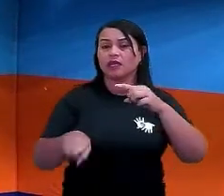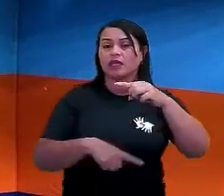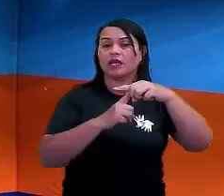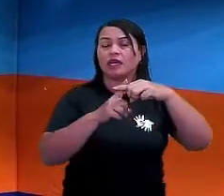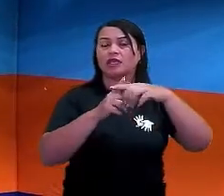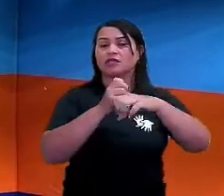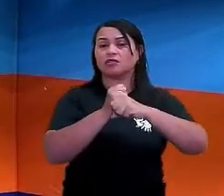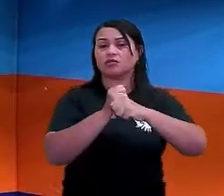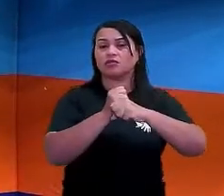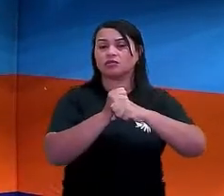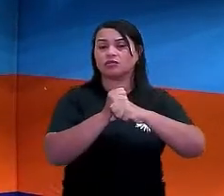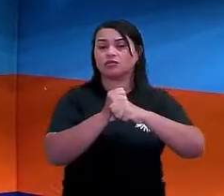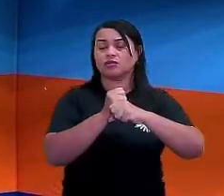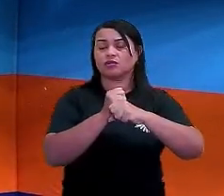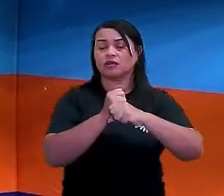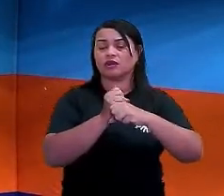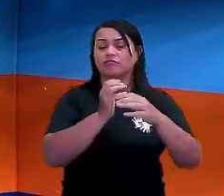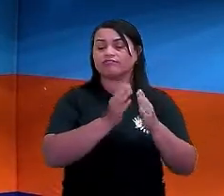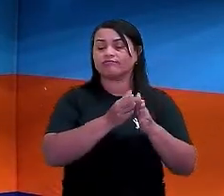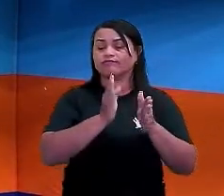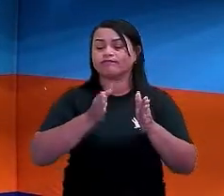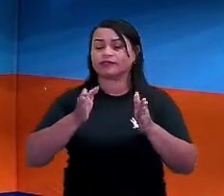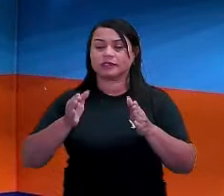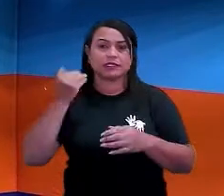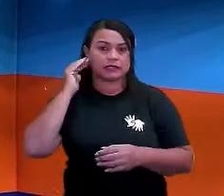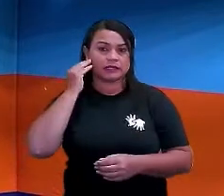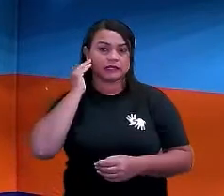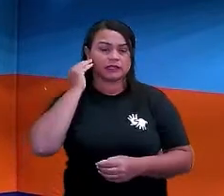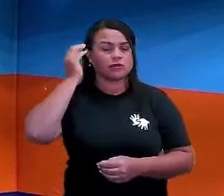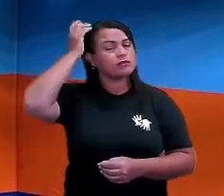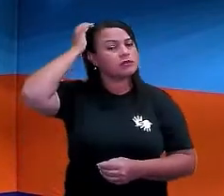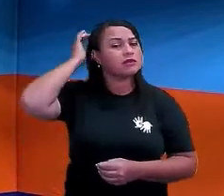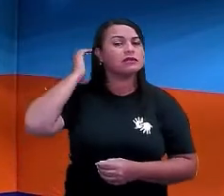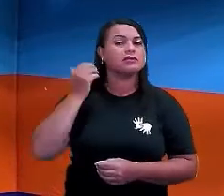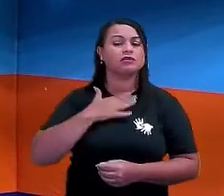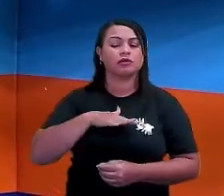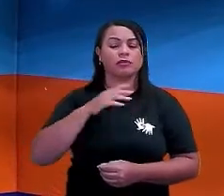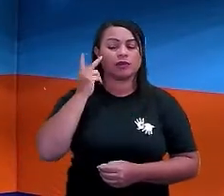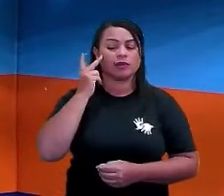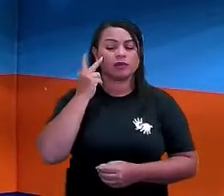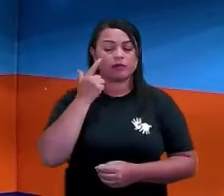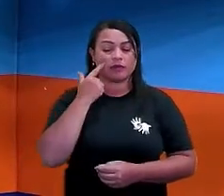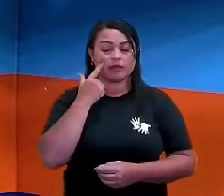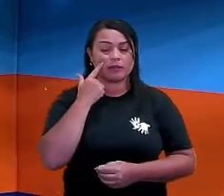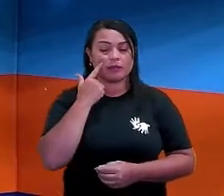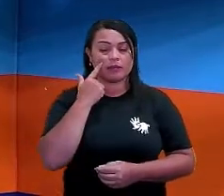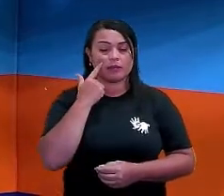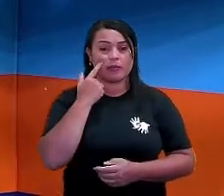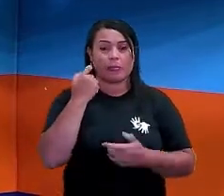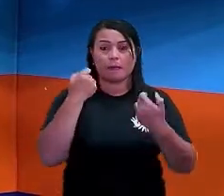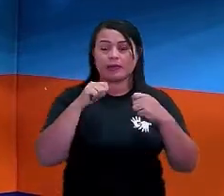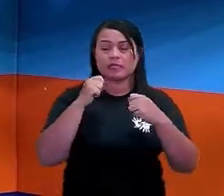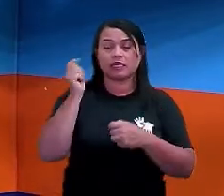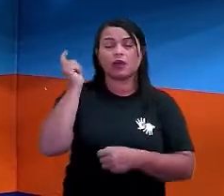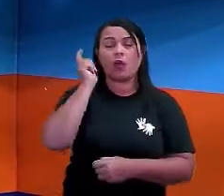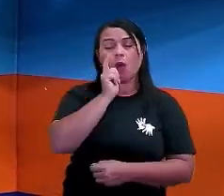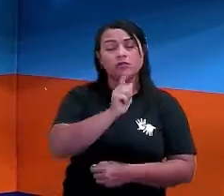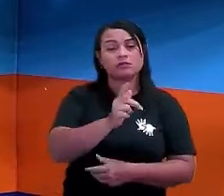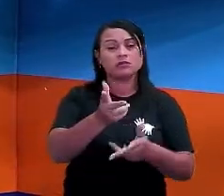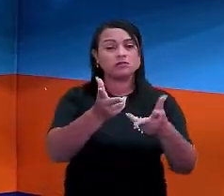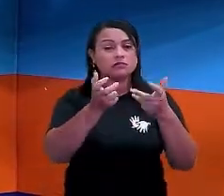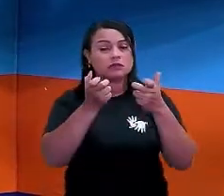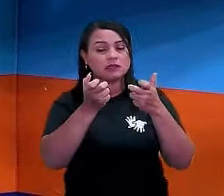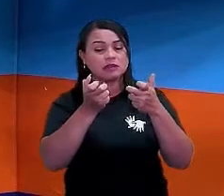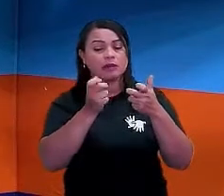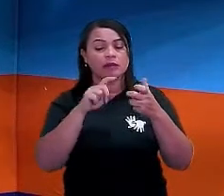posição do termo na sequência. Deu para entender? Tranquilo? Então, a gente consegue perceber aí que